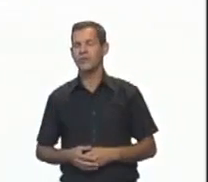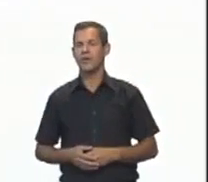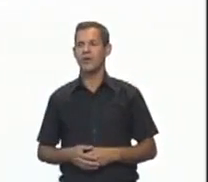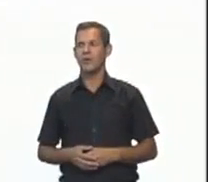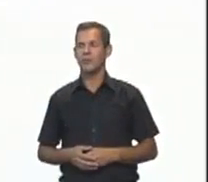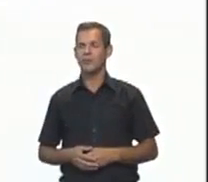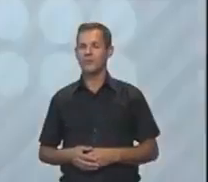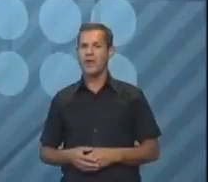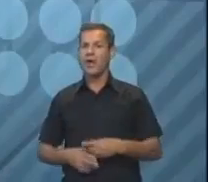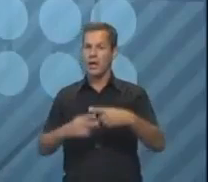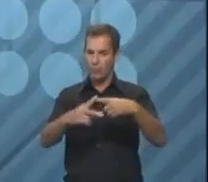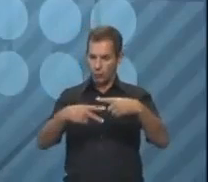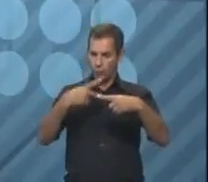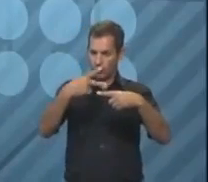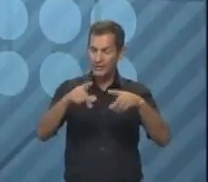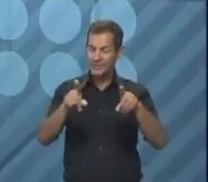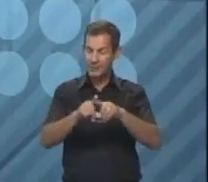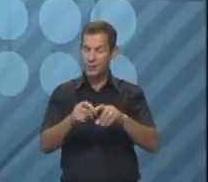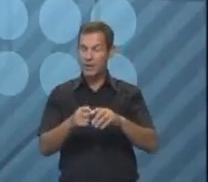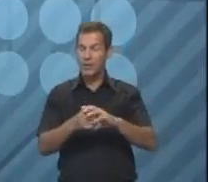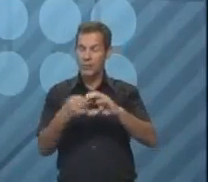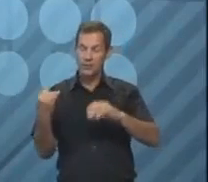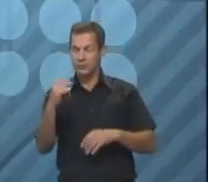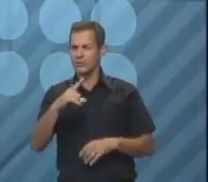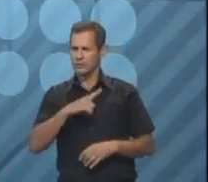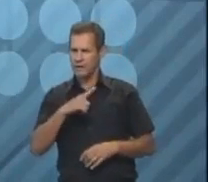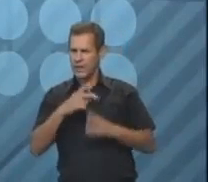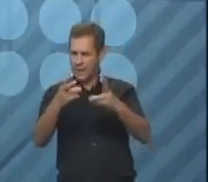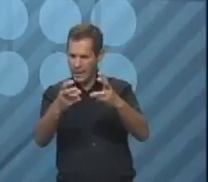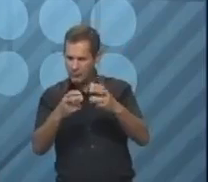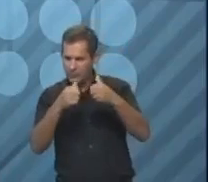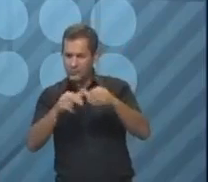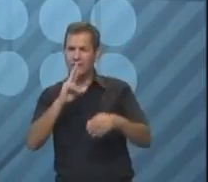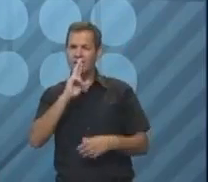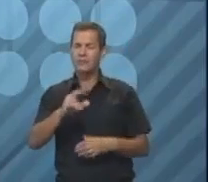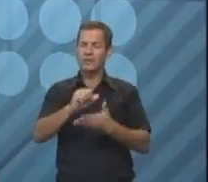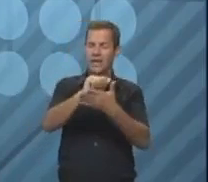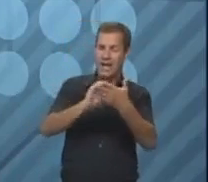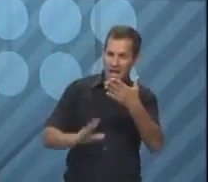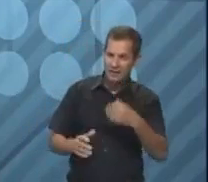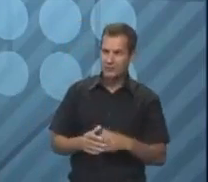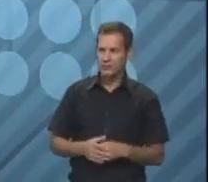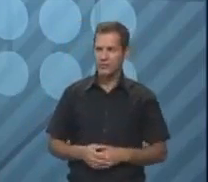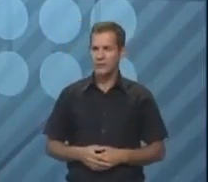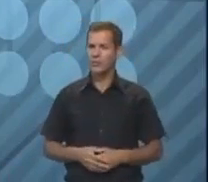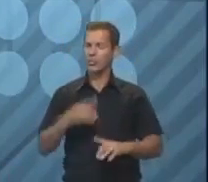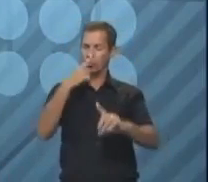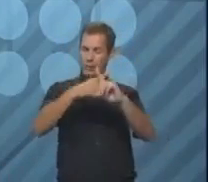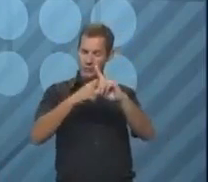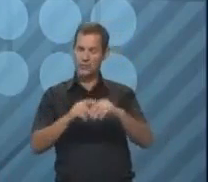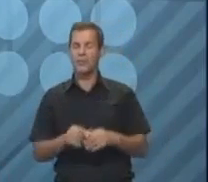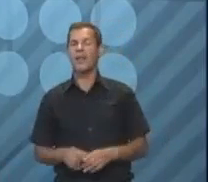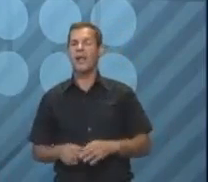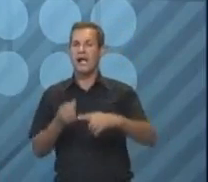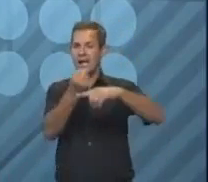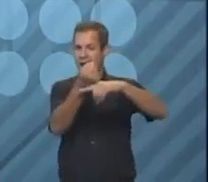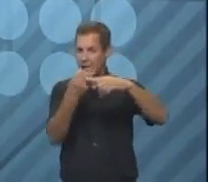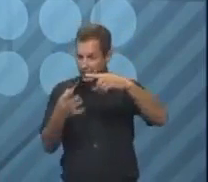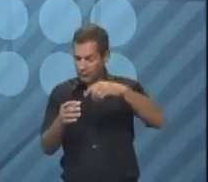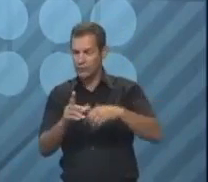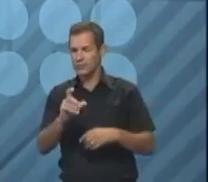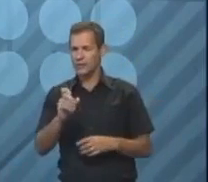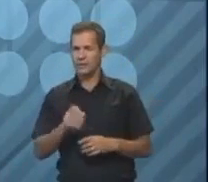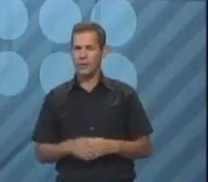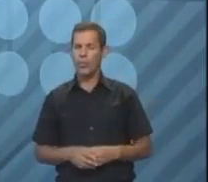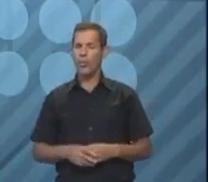ao quadrado. Outro ponto que você deve se atentar quando estiver resolvendo exercícios desse tipo. A função, ela